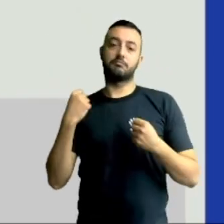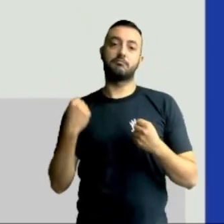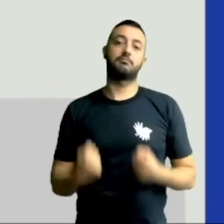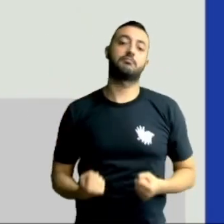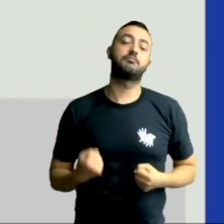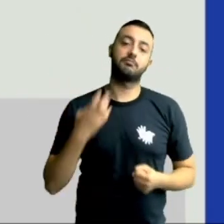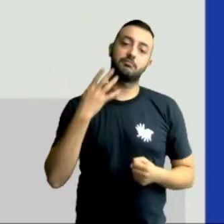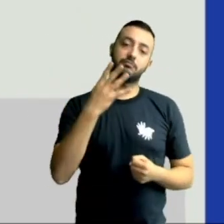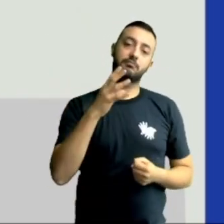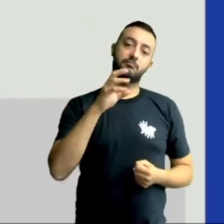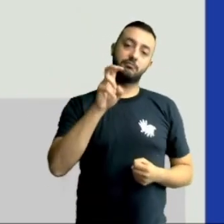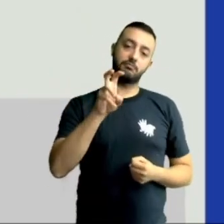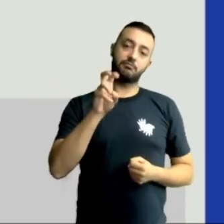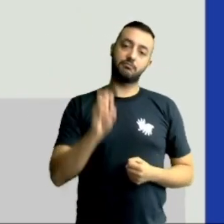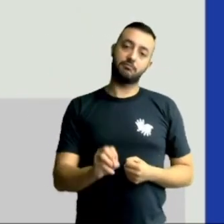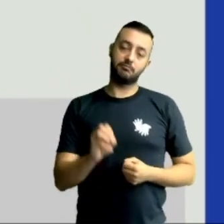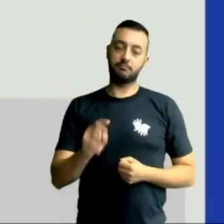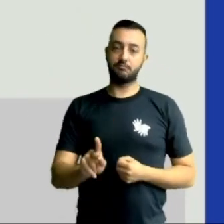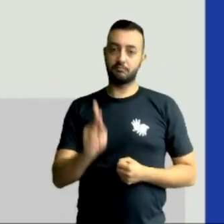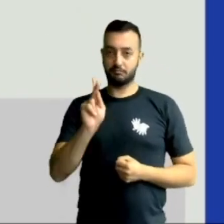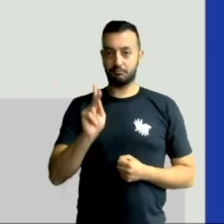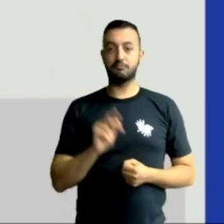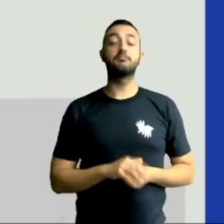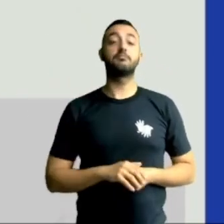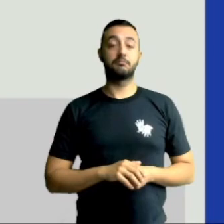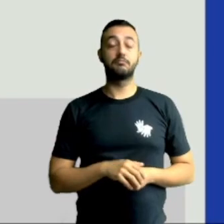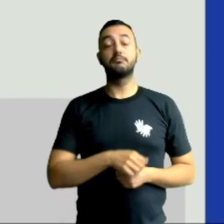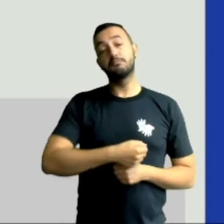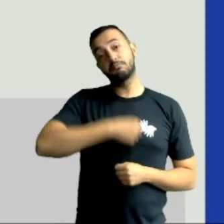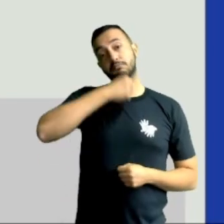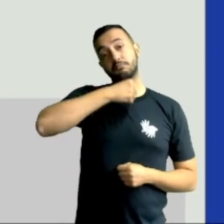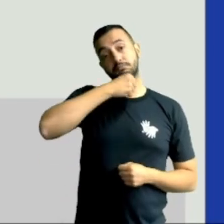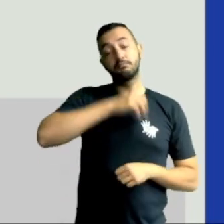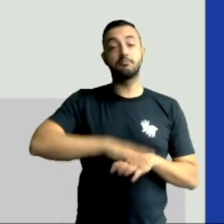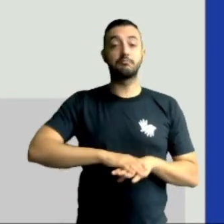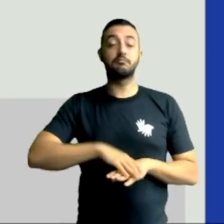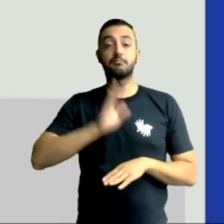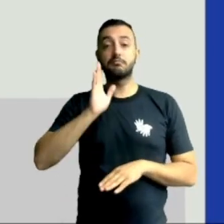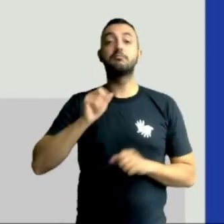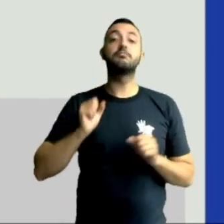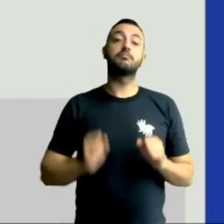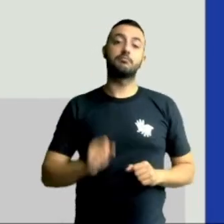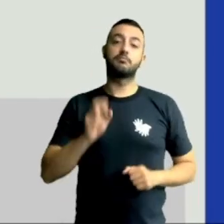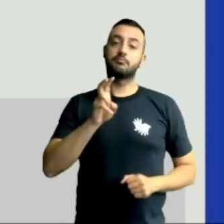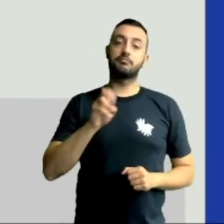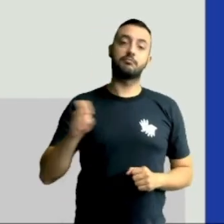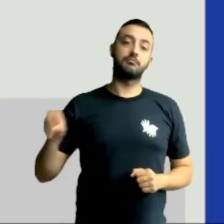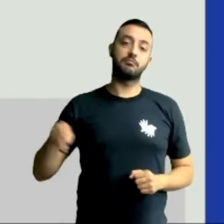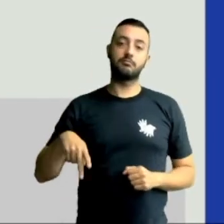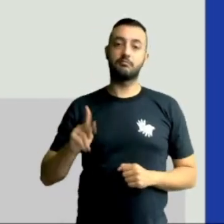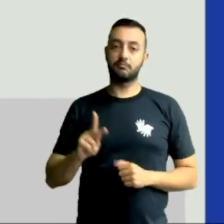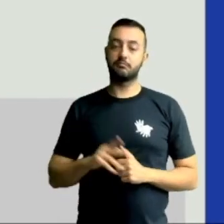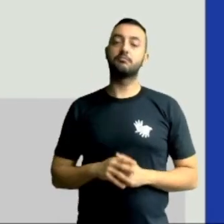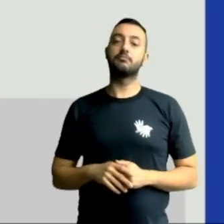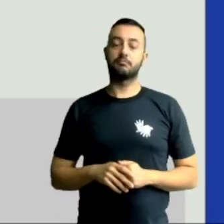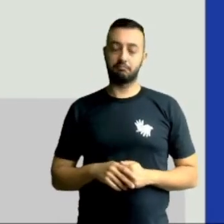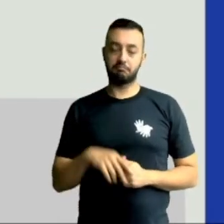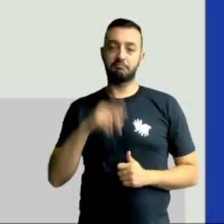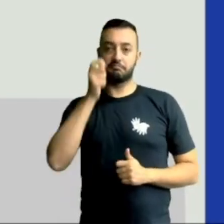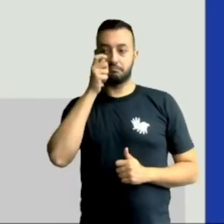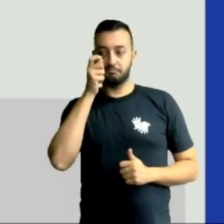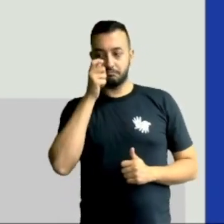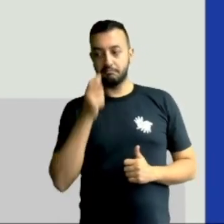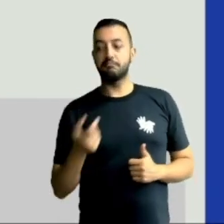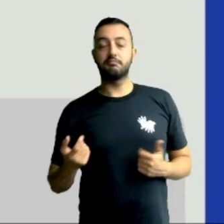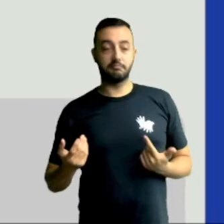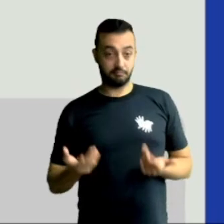de 450 quilos, sendo que os idosos podem ultrapassar os 500 quilos. Então, ó, vê que interessante. E